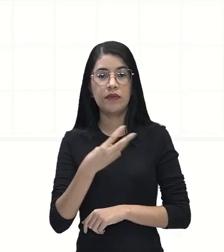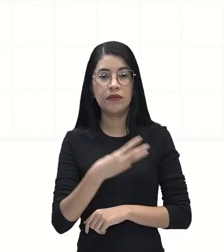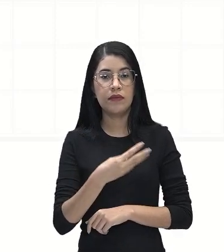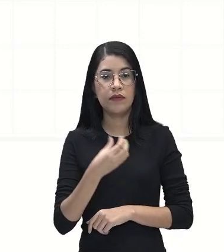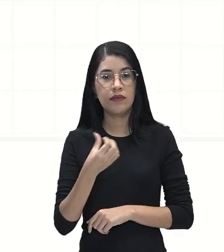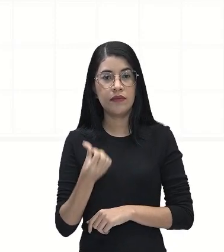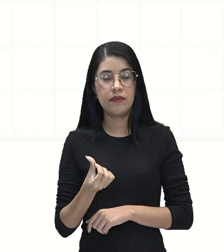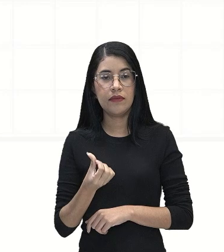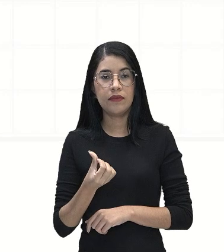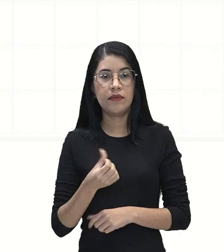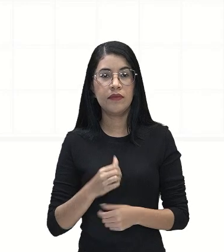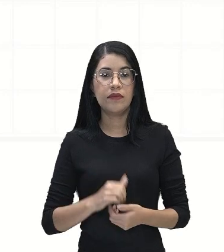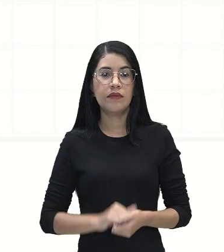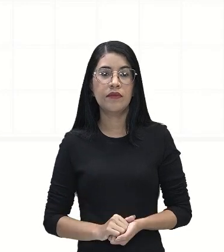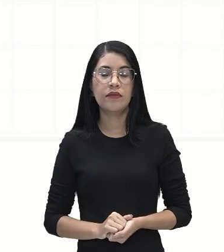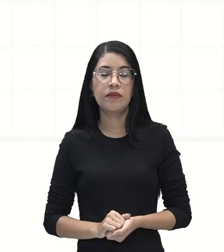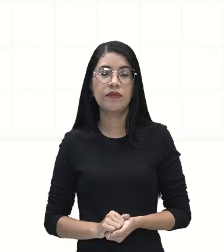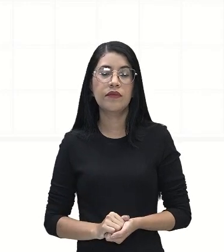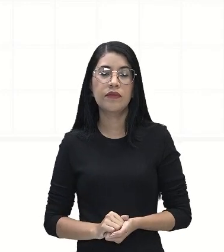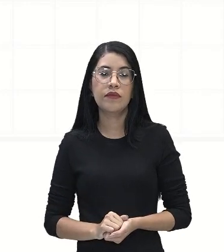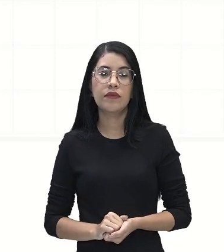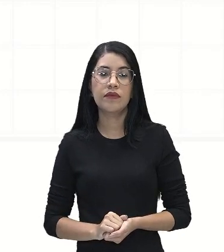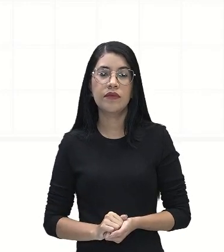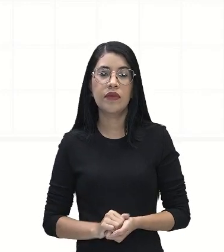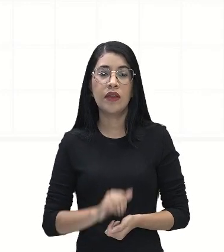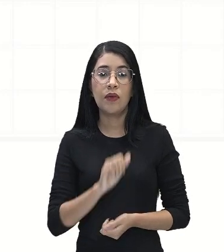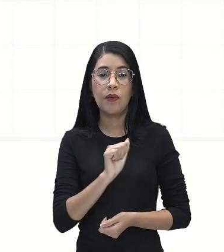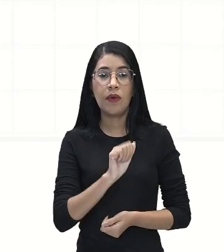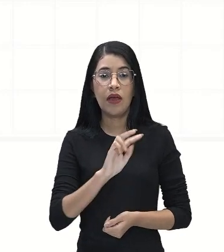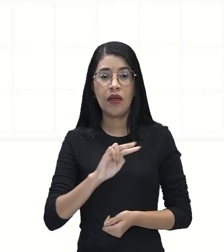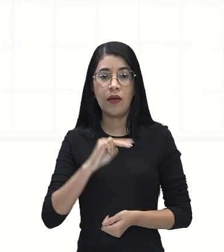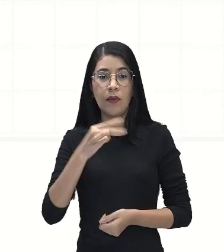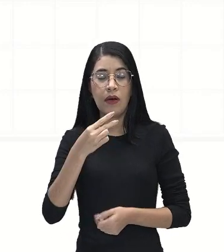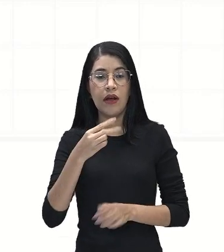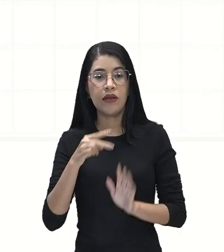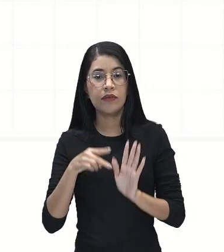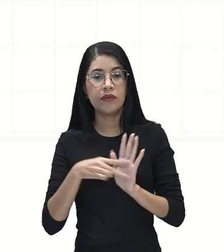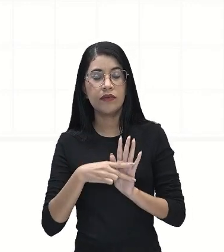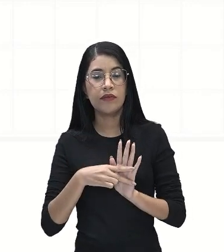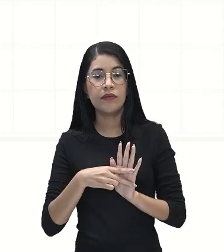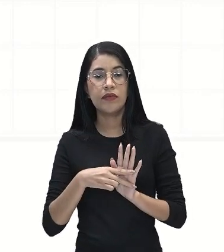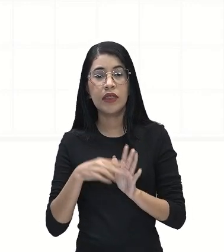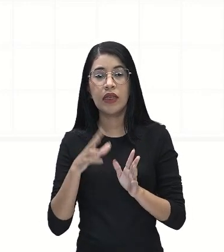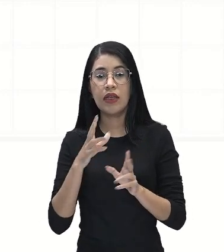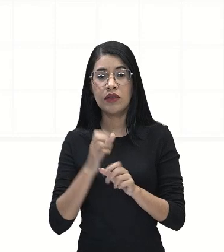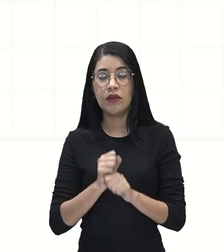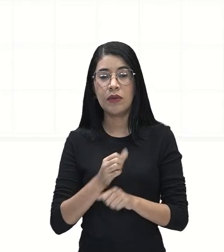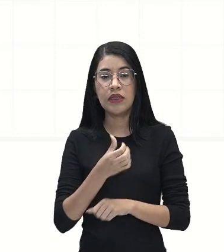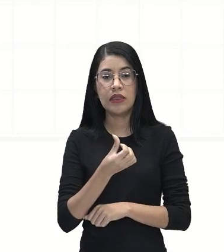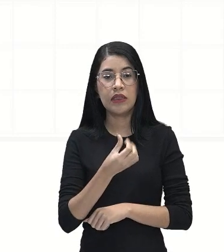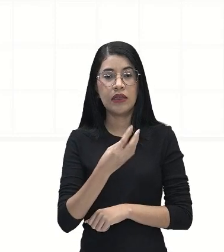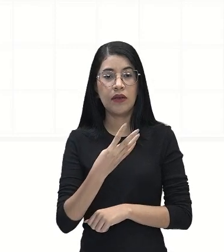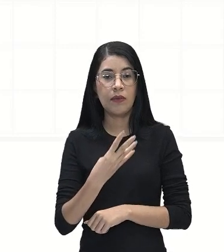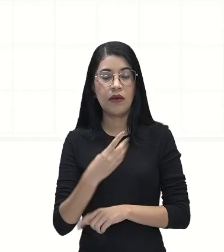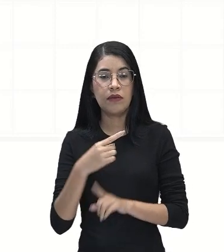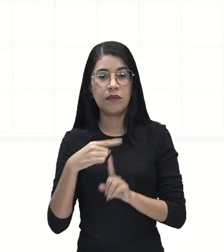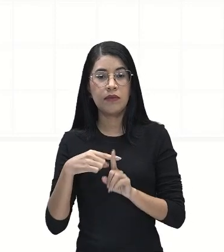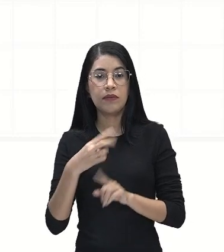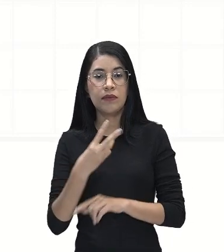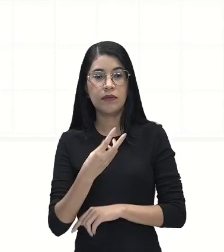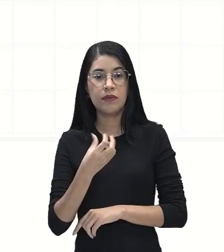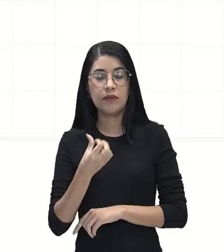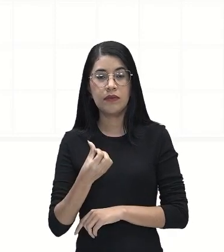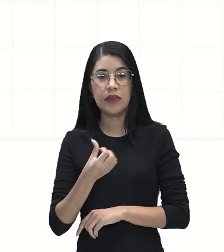Então, 36. Isso quer dizer que o A ao quadrado vai ser igual à soma de 64 mais 36, que